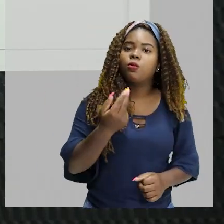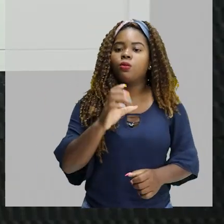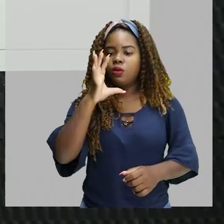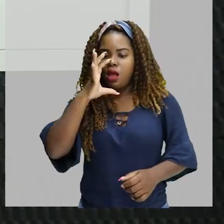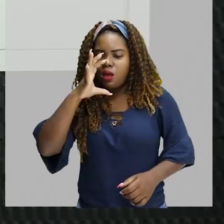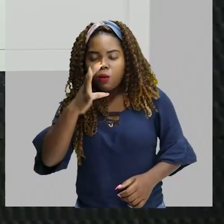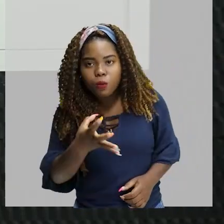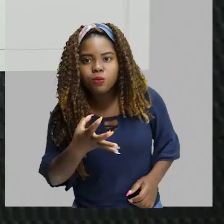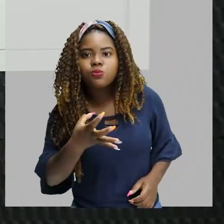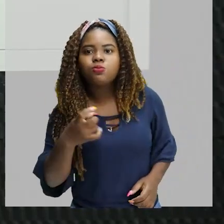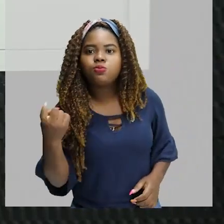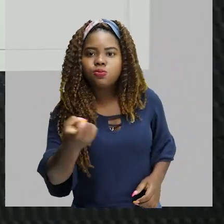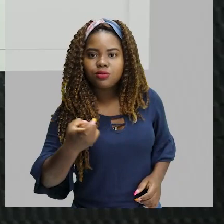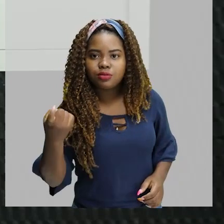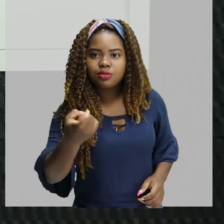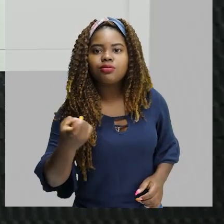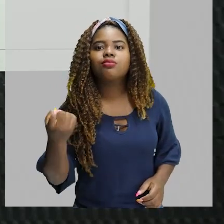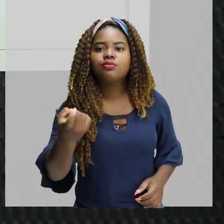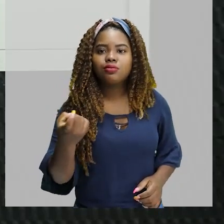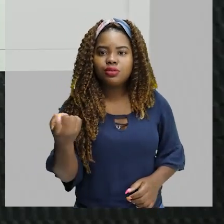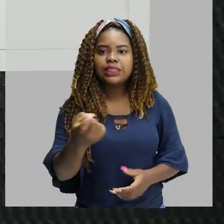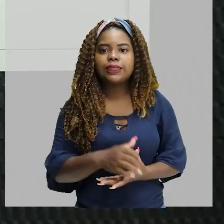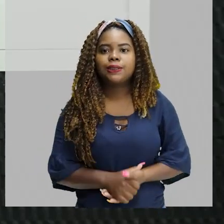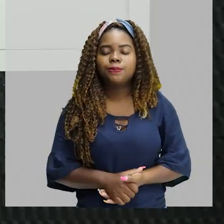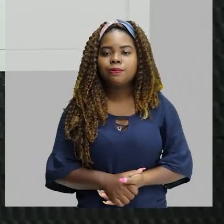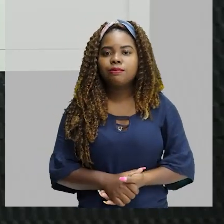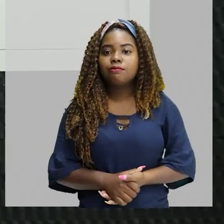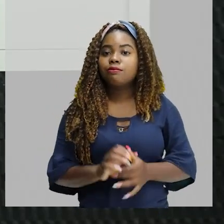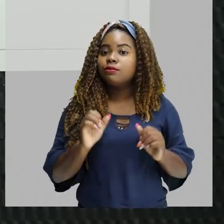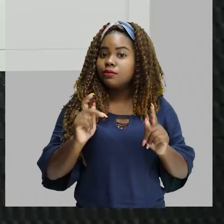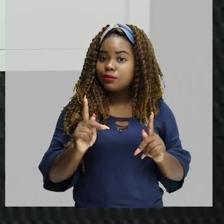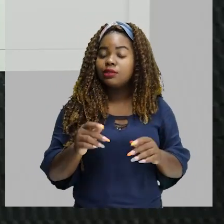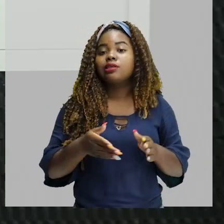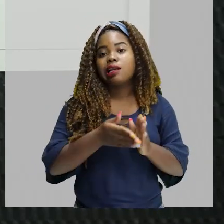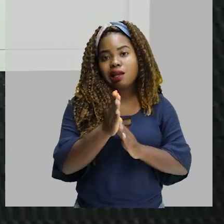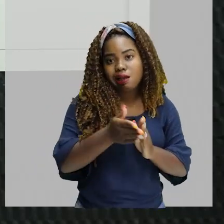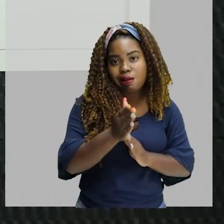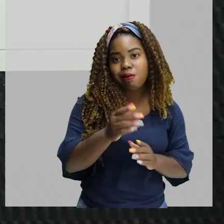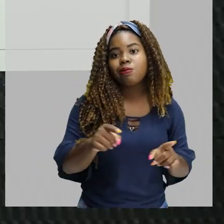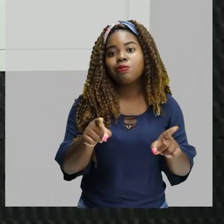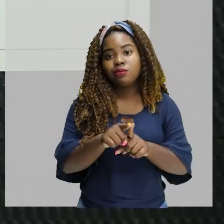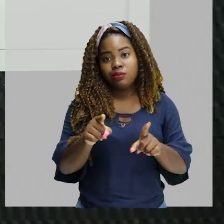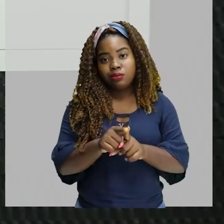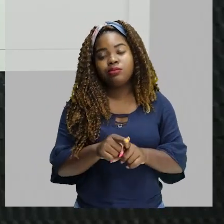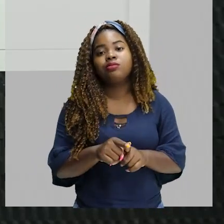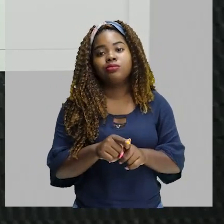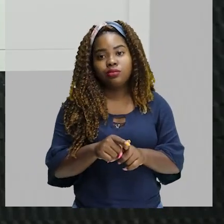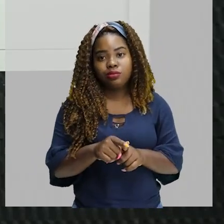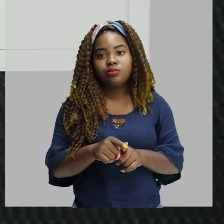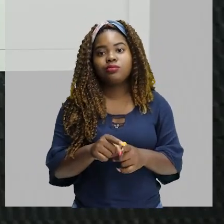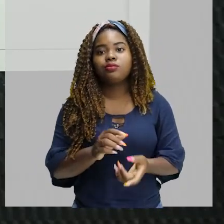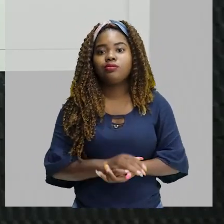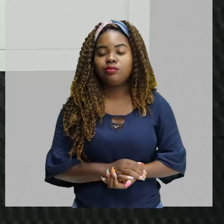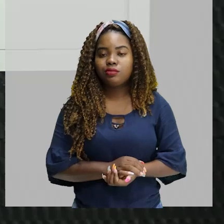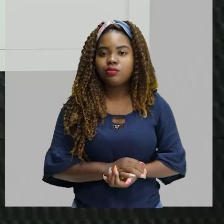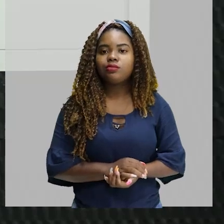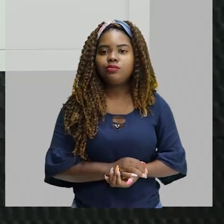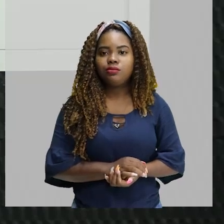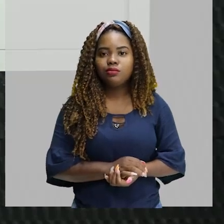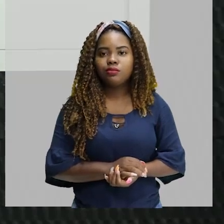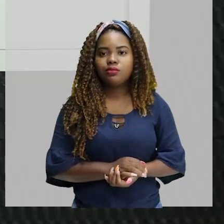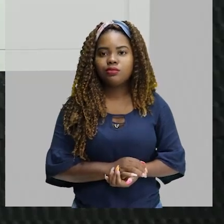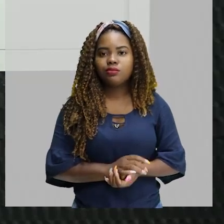eterna. Perfeito? Então, fica aqui a dica e a advertência em relação a